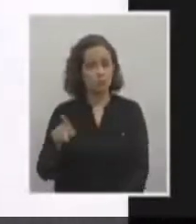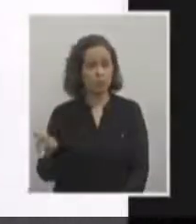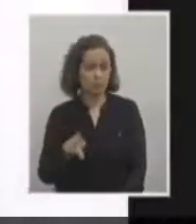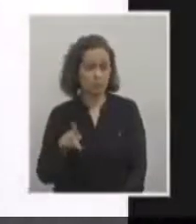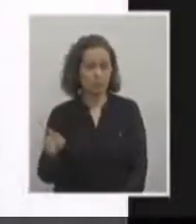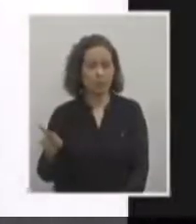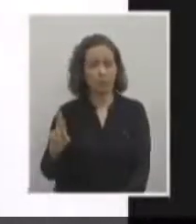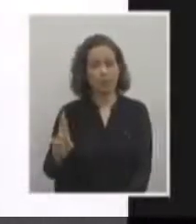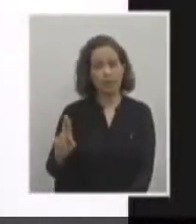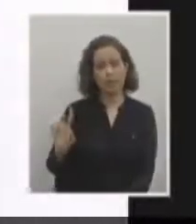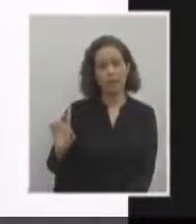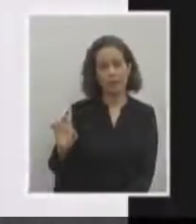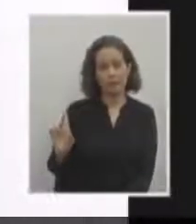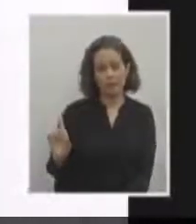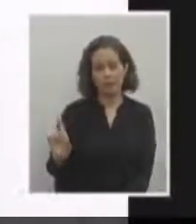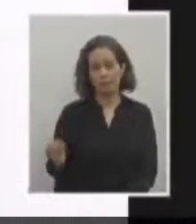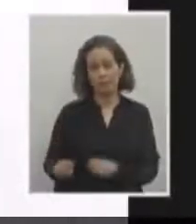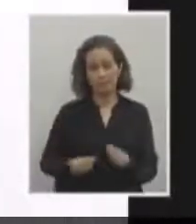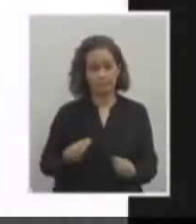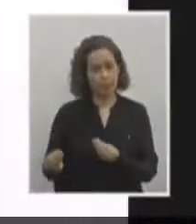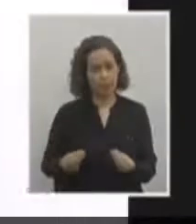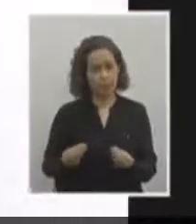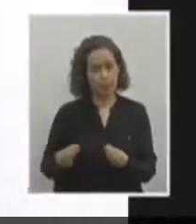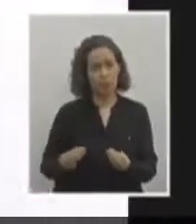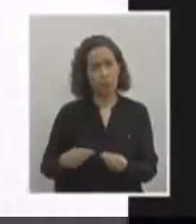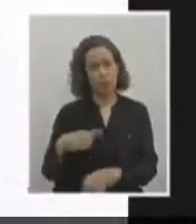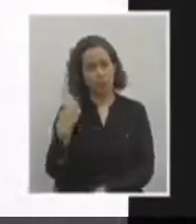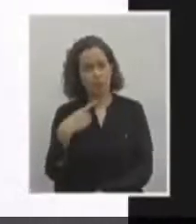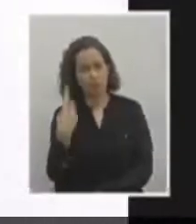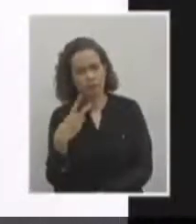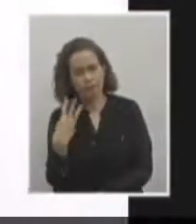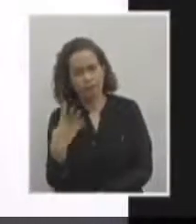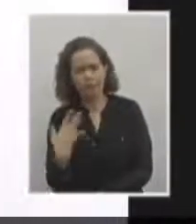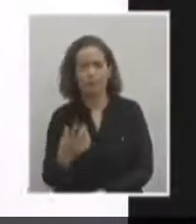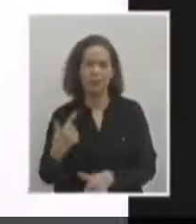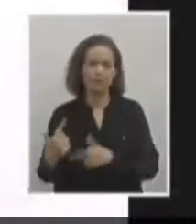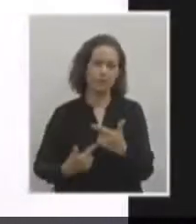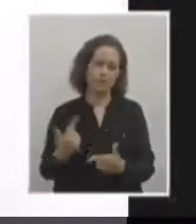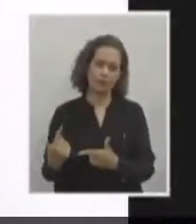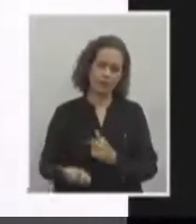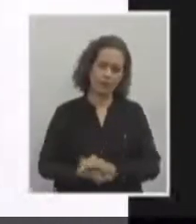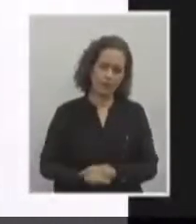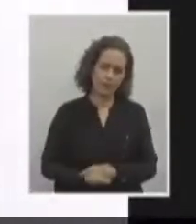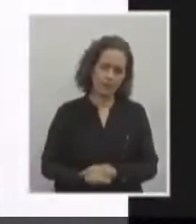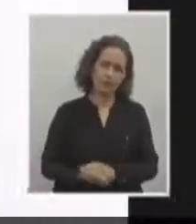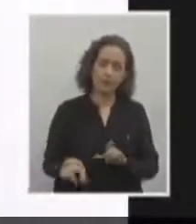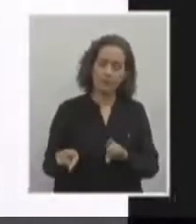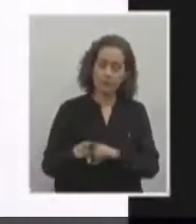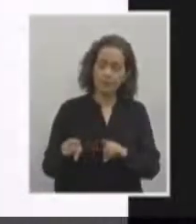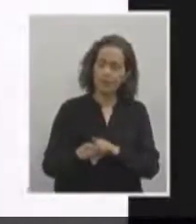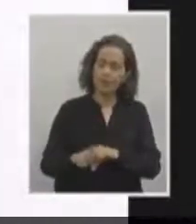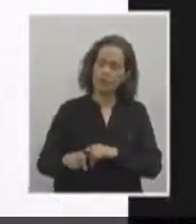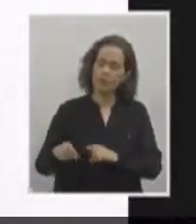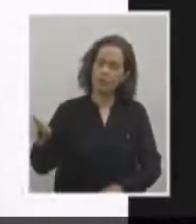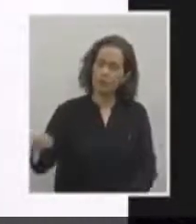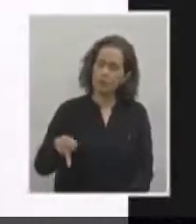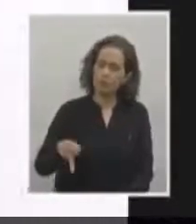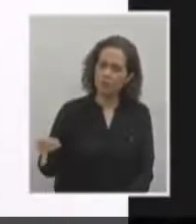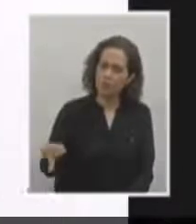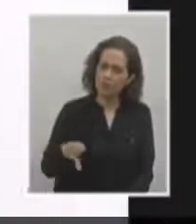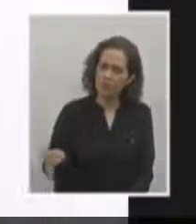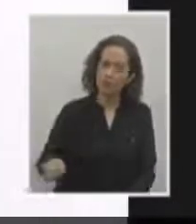carga horária pelo qual ele foi nomeado. Após a gente dar a todos os professores fazer a atribuição de todas as